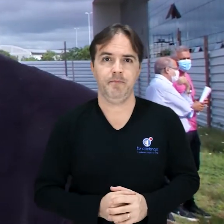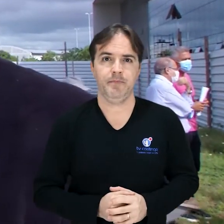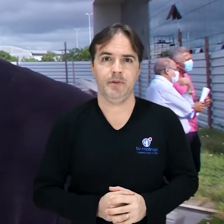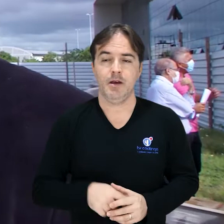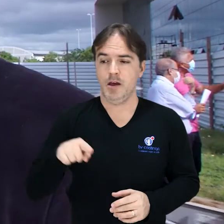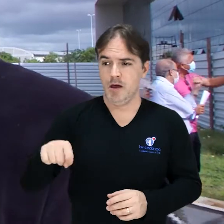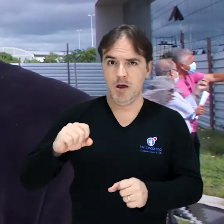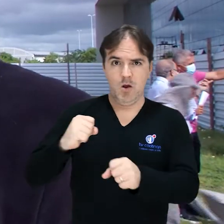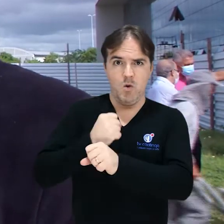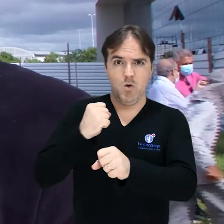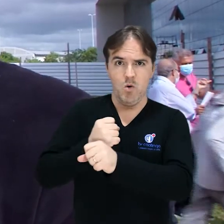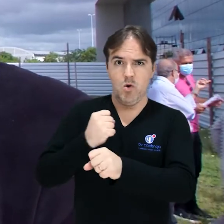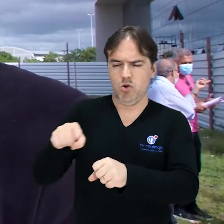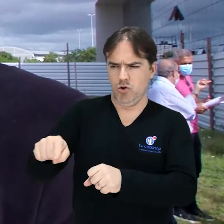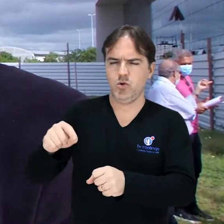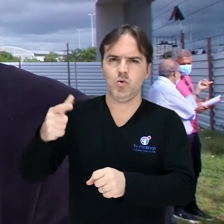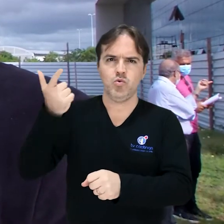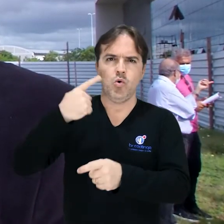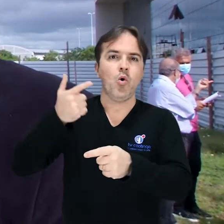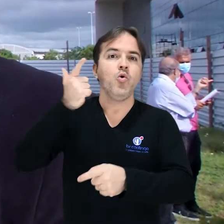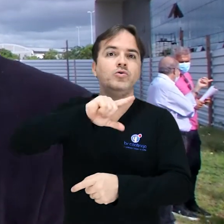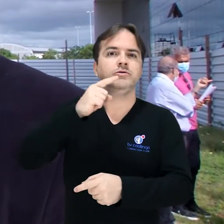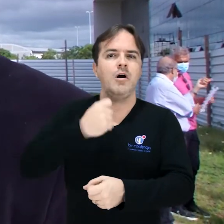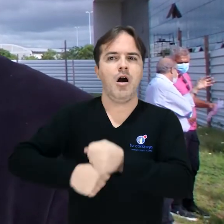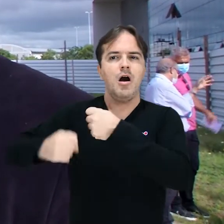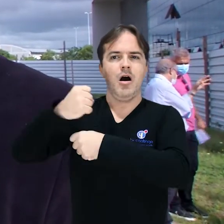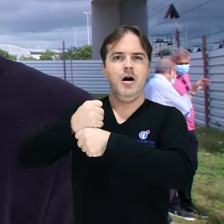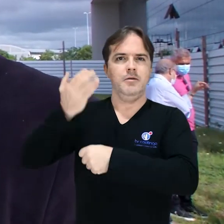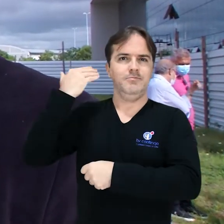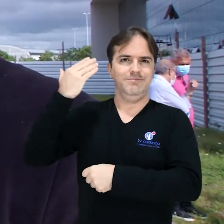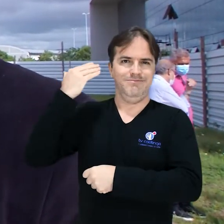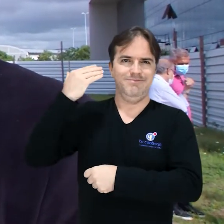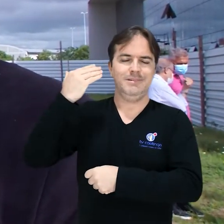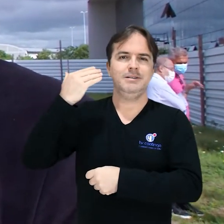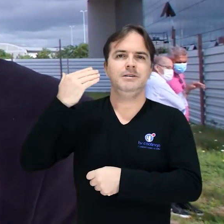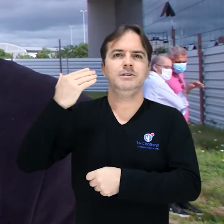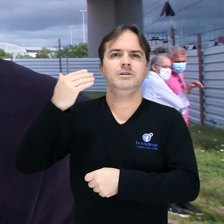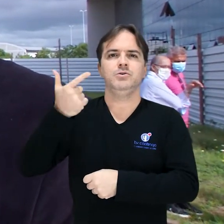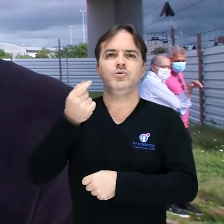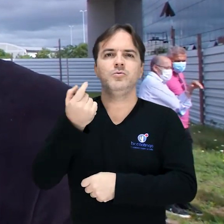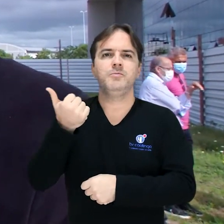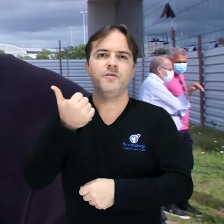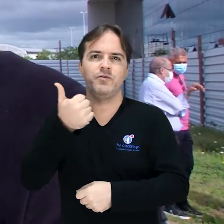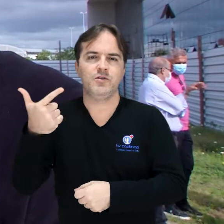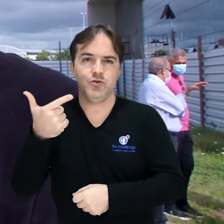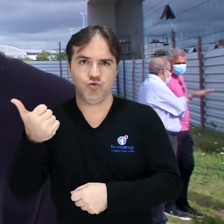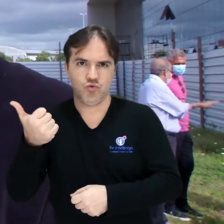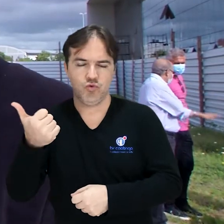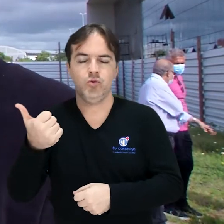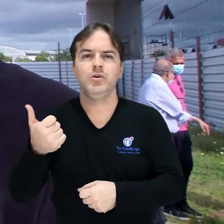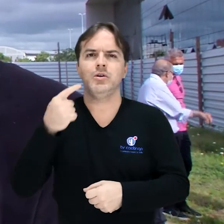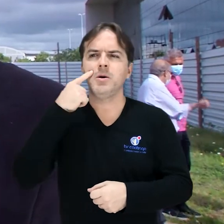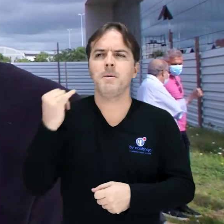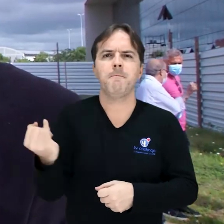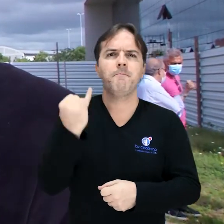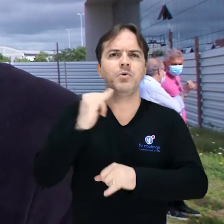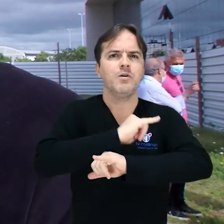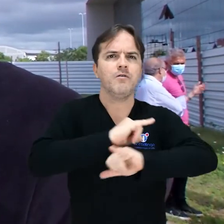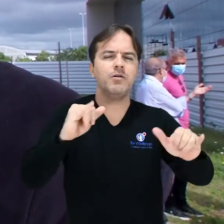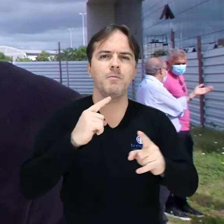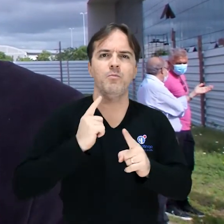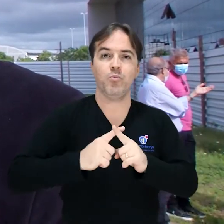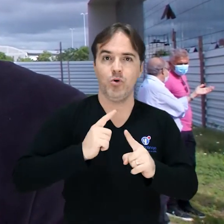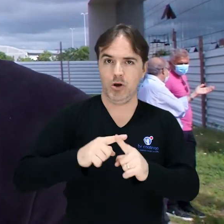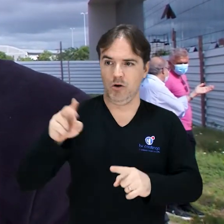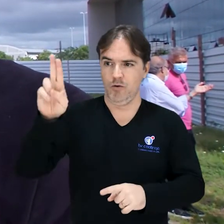o ano passado, então foi recurso de 2021, e isso é muito importante a gente dizer, porque